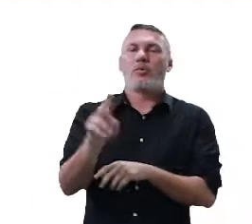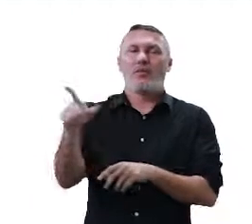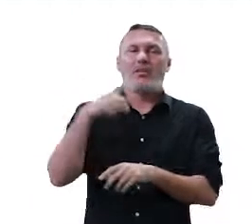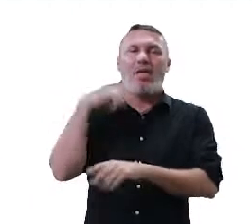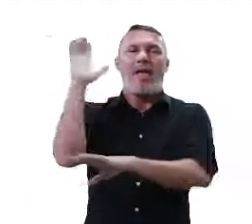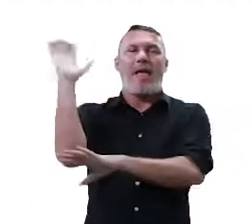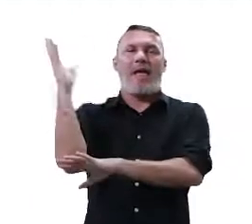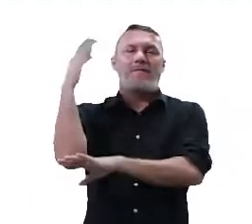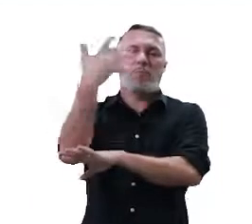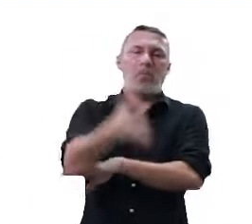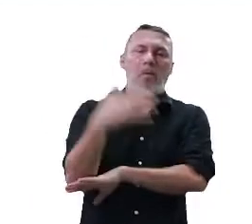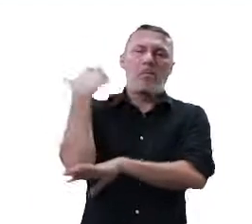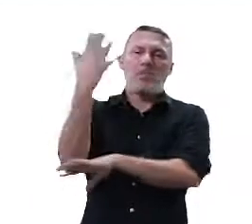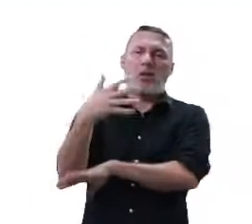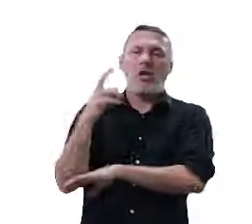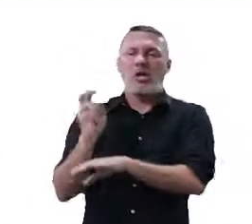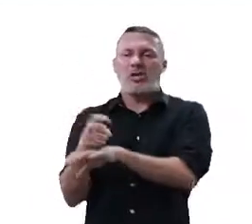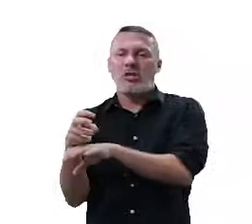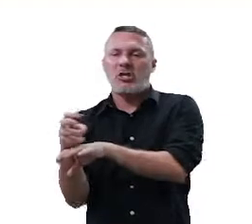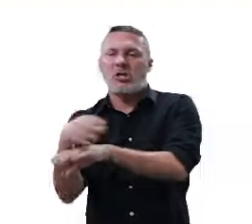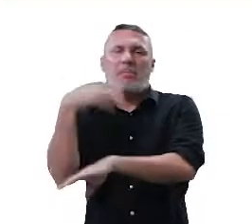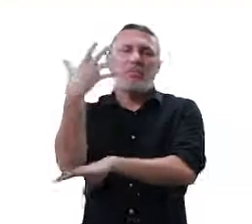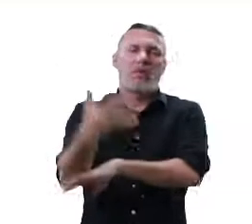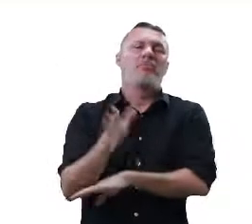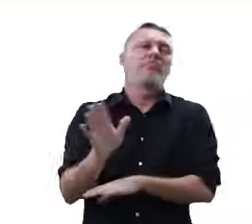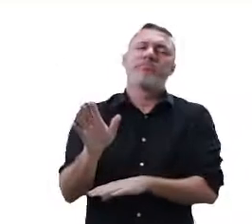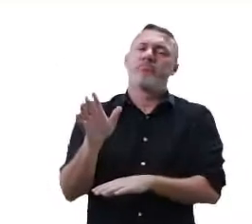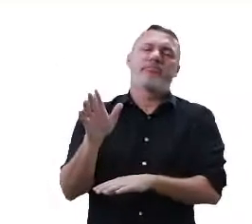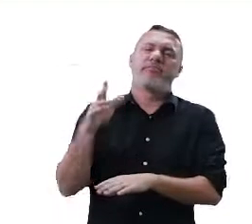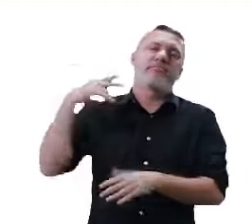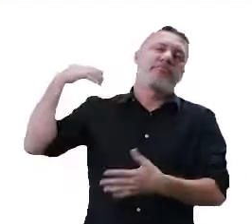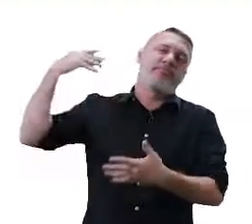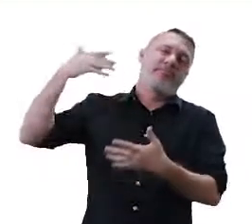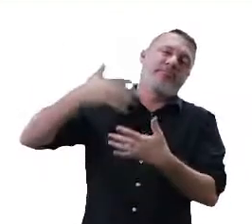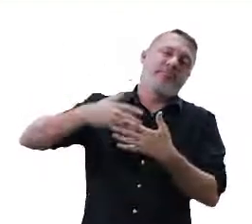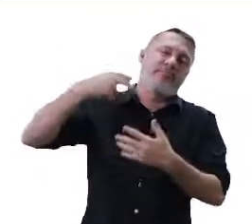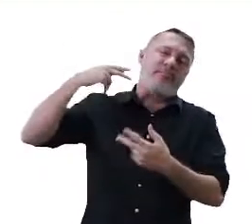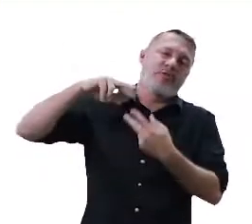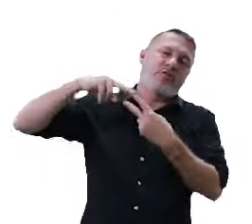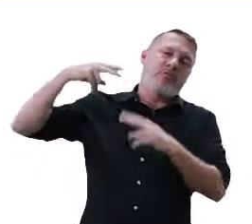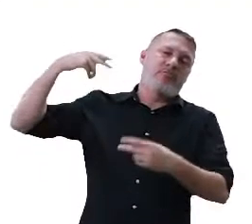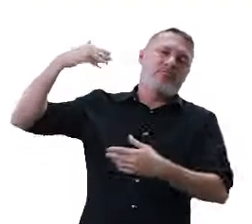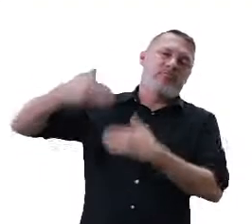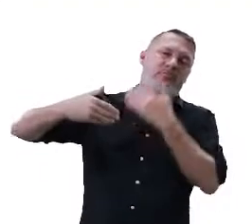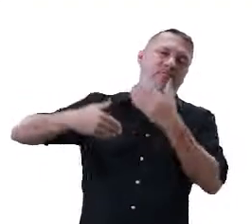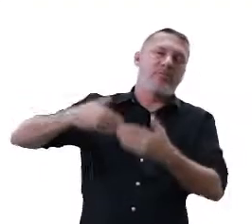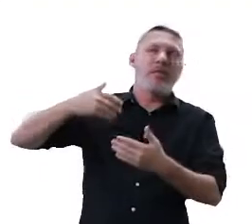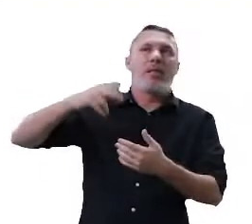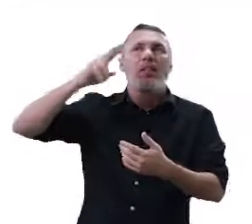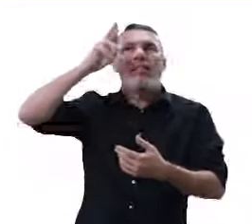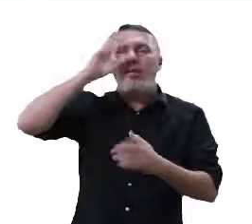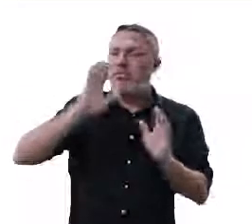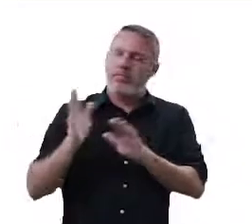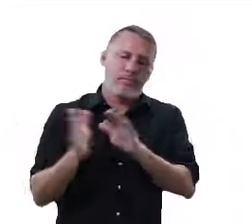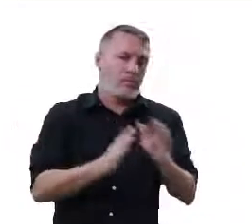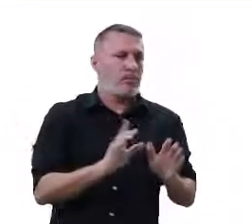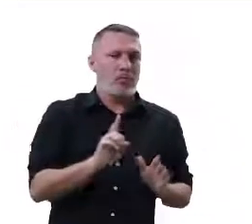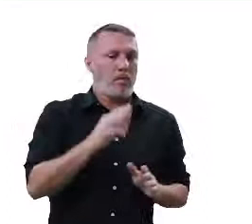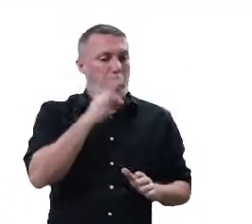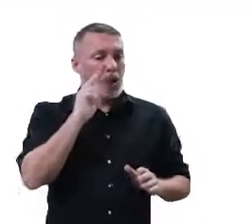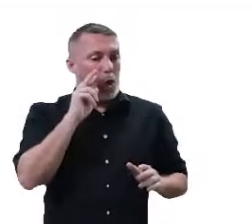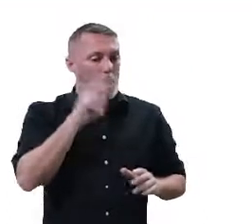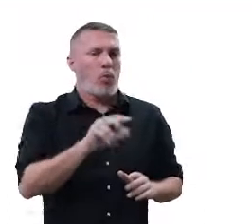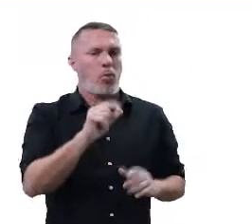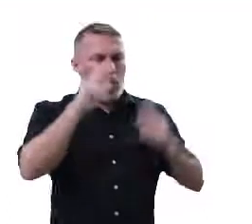ter ruído os troncos, é uma questão instintiva que vai sendo passada de geração em geração, né, quase que como uma memória biológica.